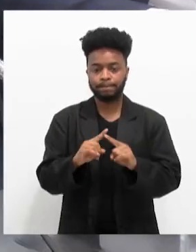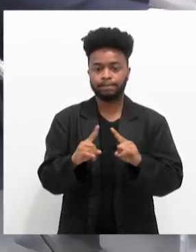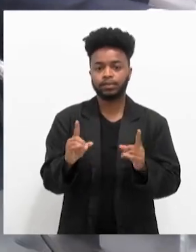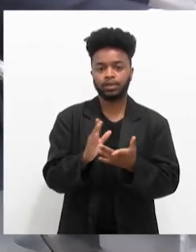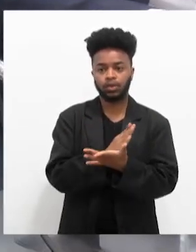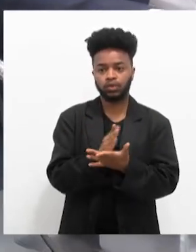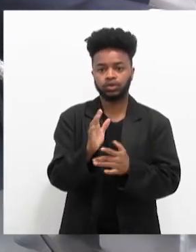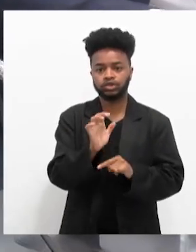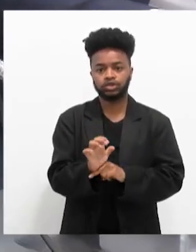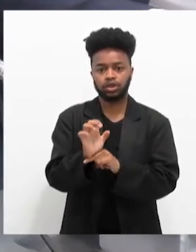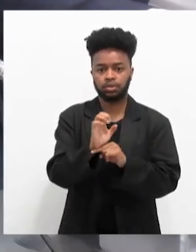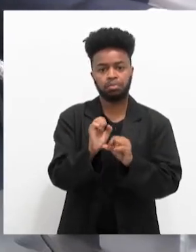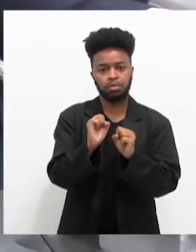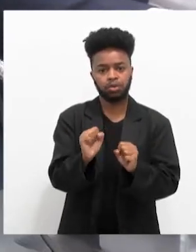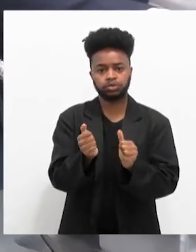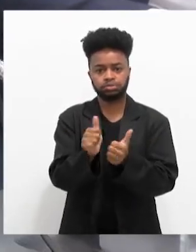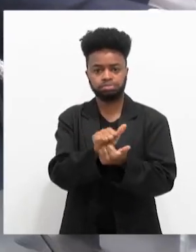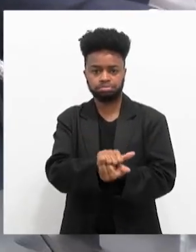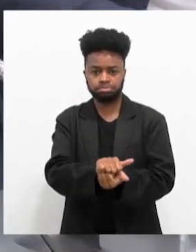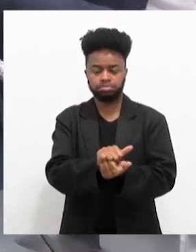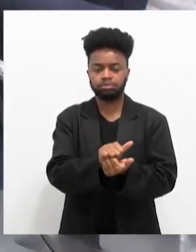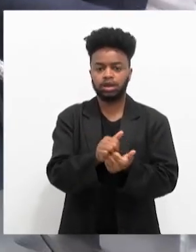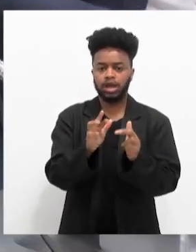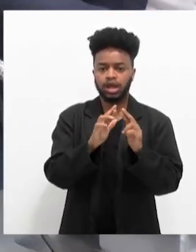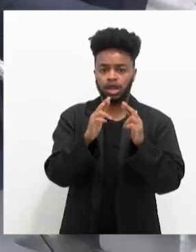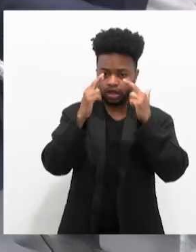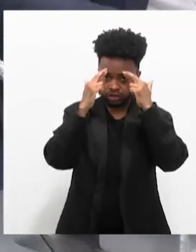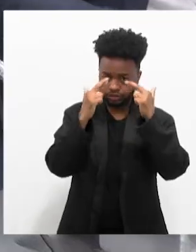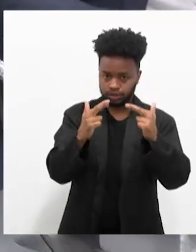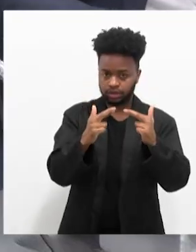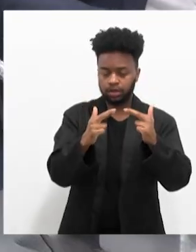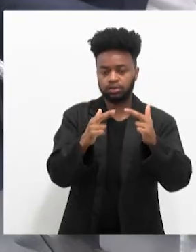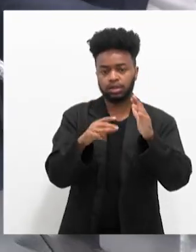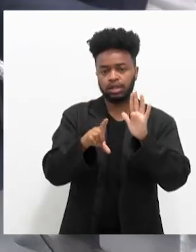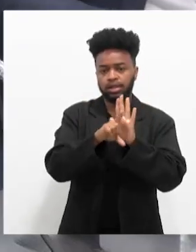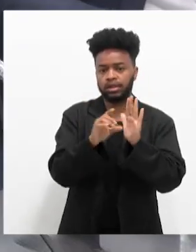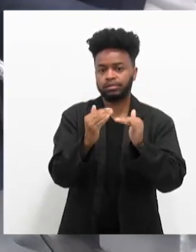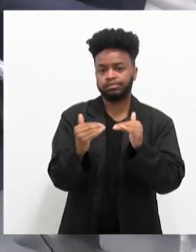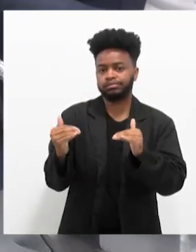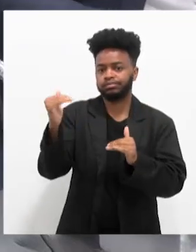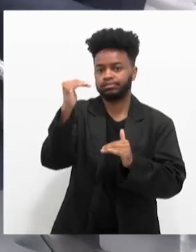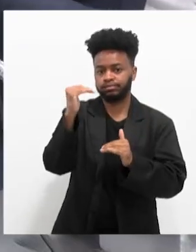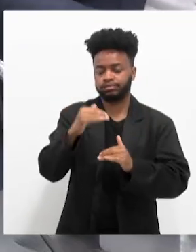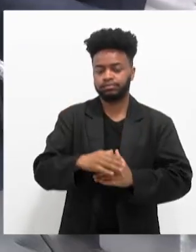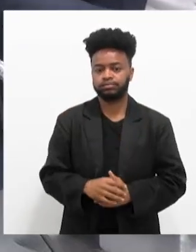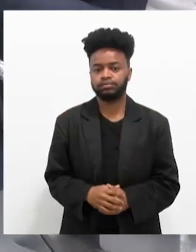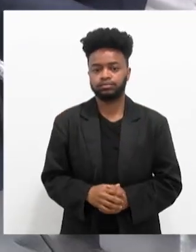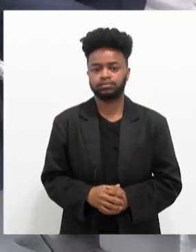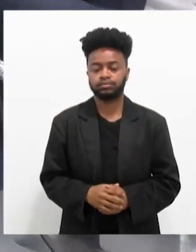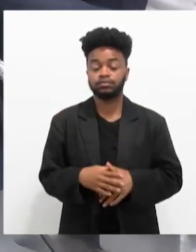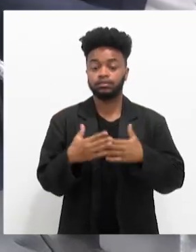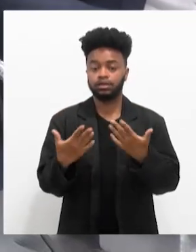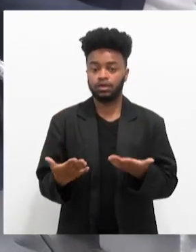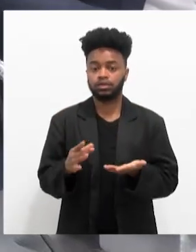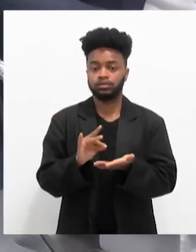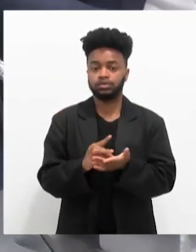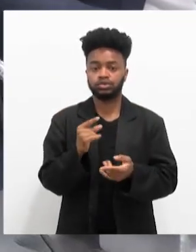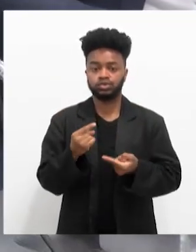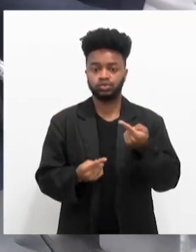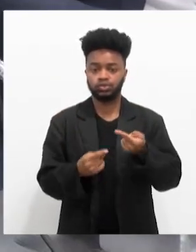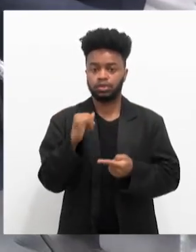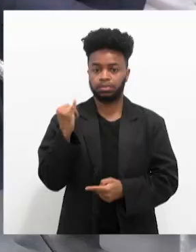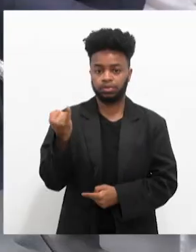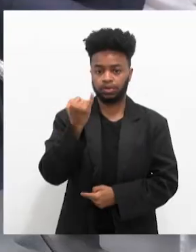fazer as adequações necessárias respeitando a imposição determinada pela lei maior, que é a lei federal. Então, essa discussão é importante, nos dois temas